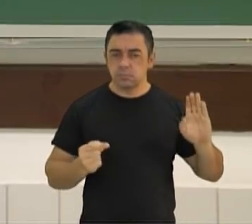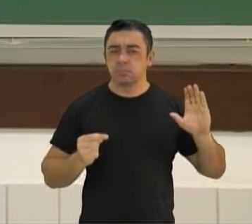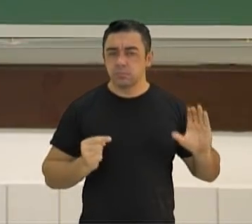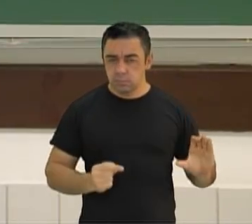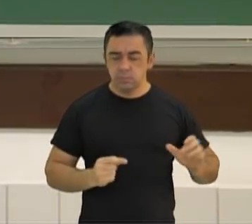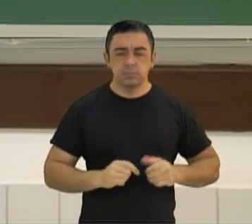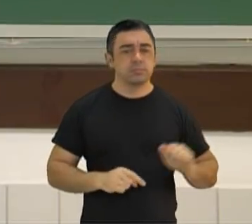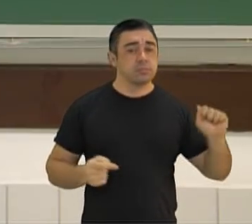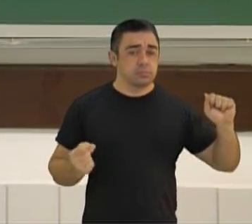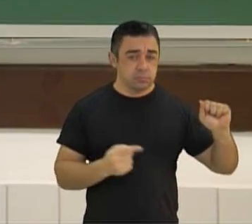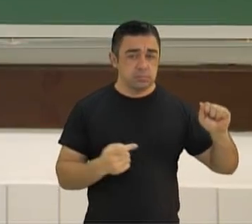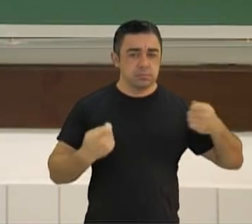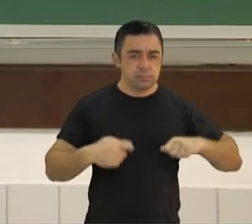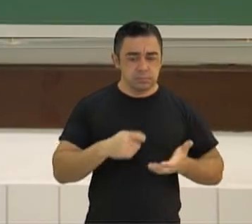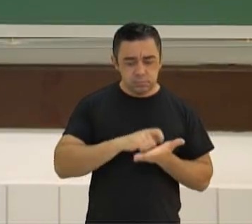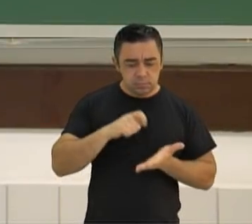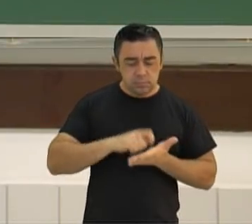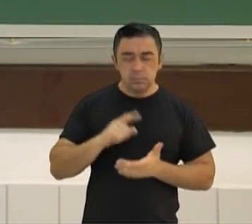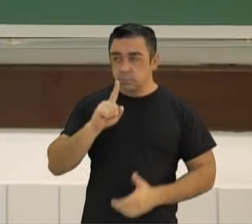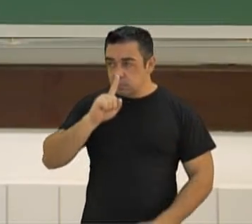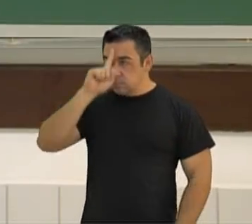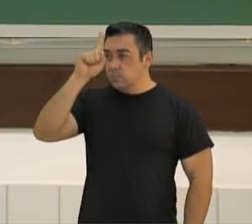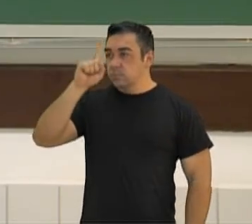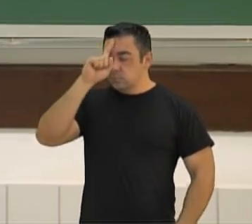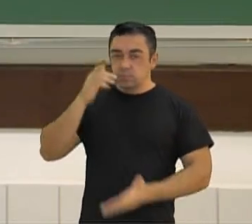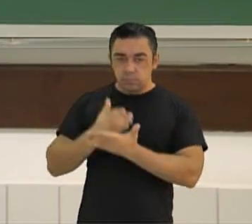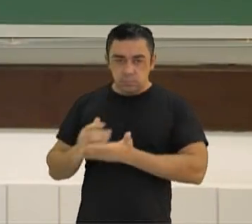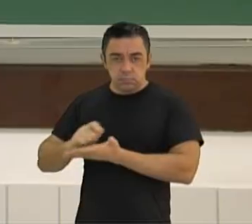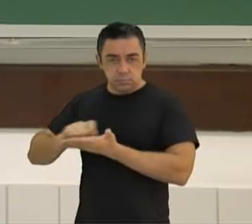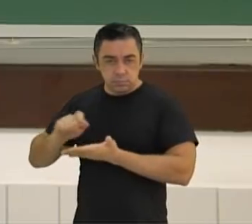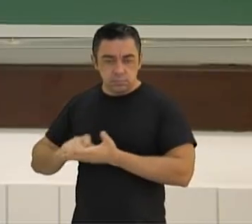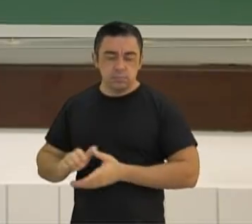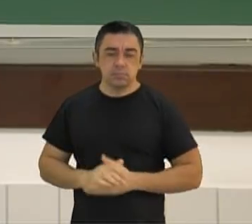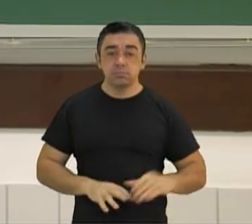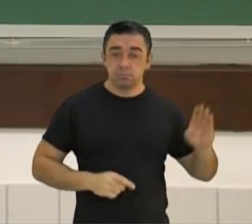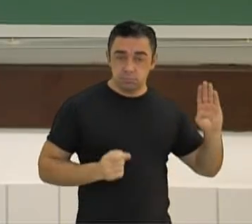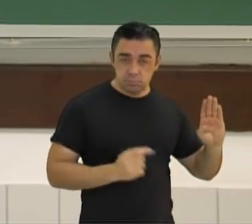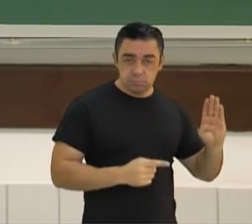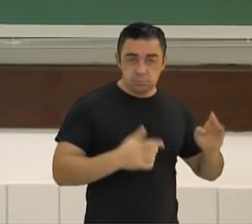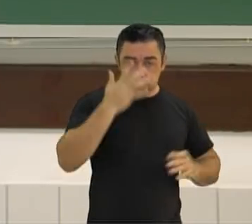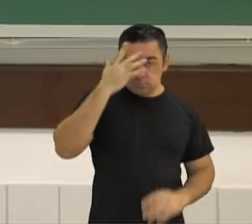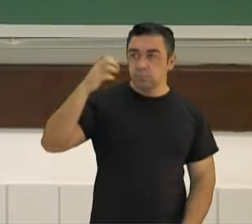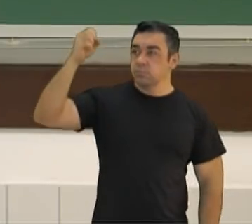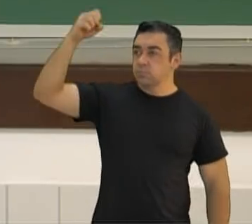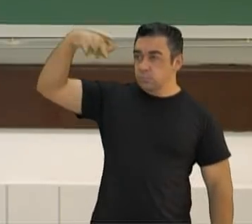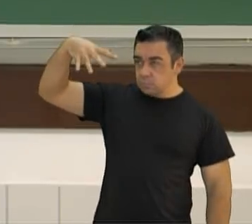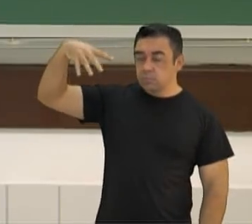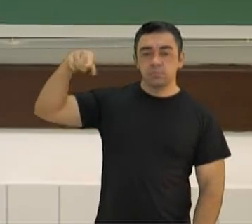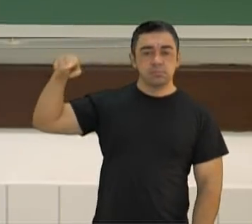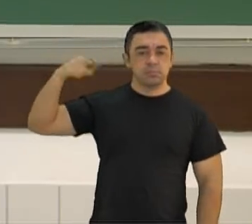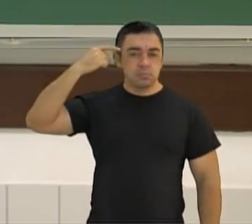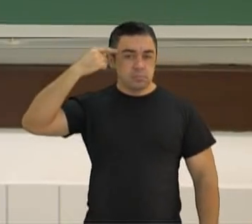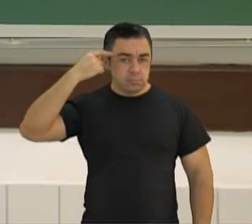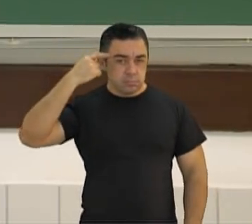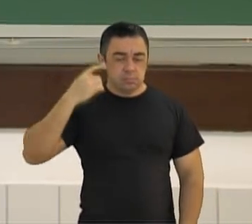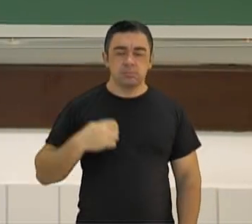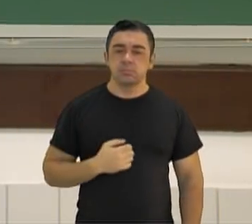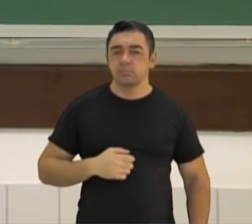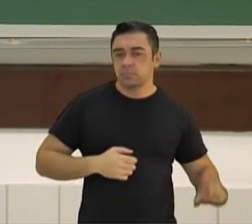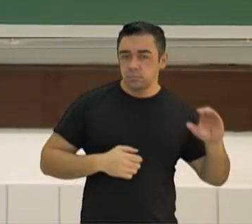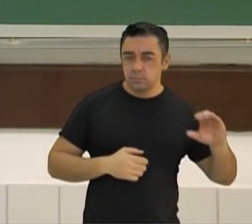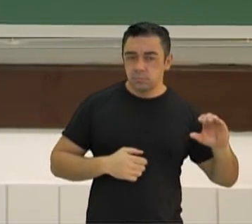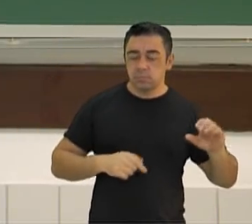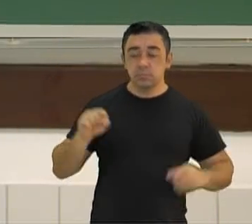Ele precisava escrever, teve uma ideia e então começou. B. Alguém acendeu a luz enquanto ele pensava. E